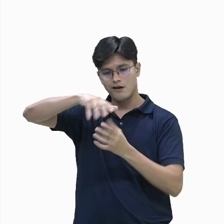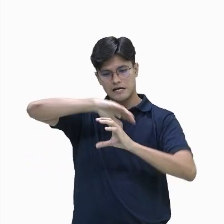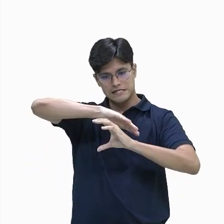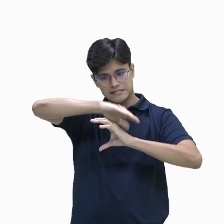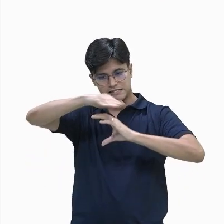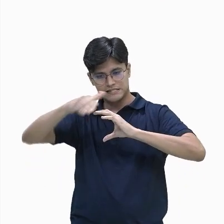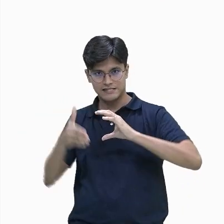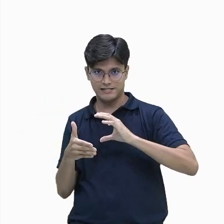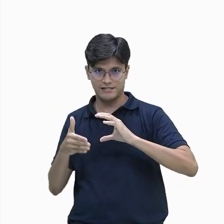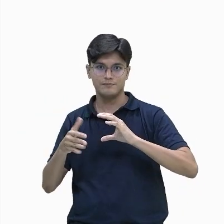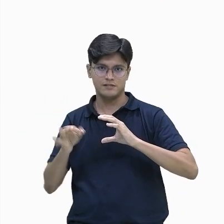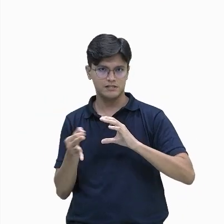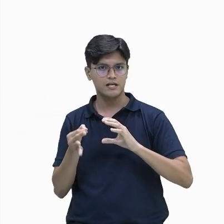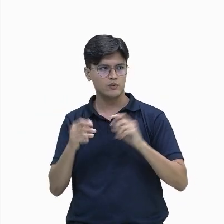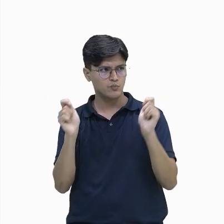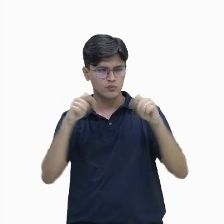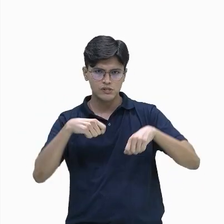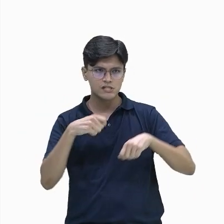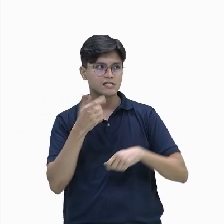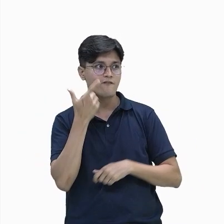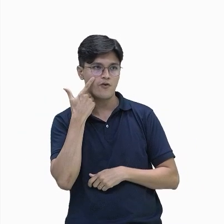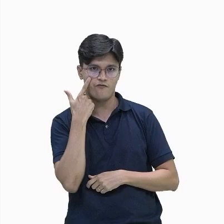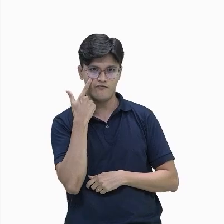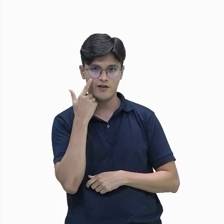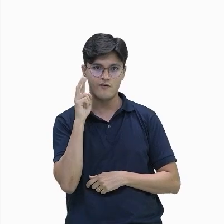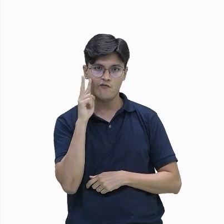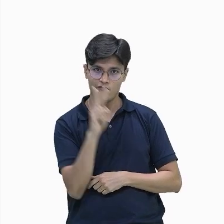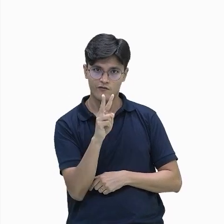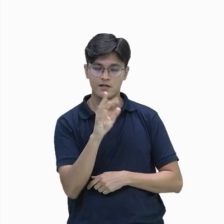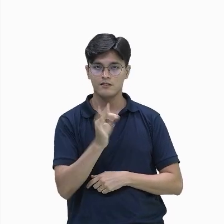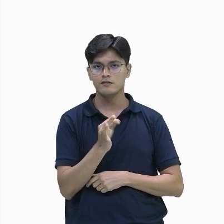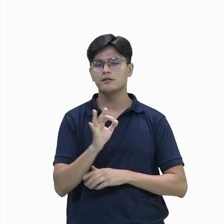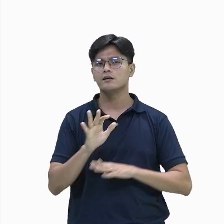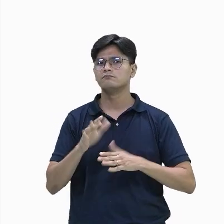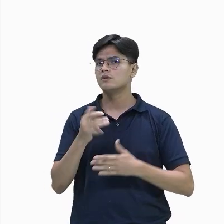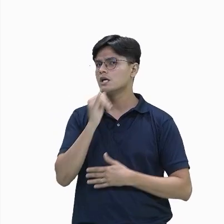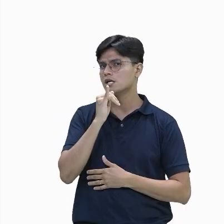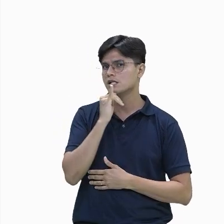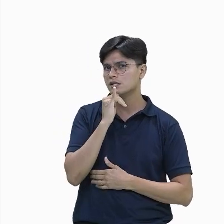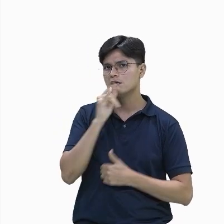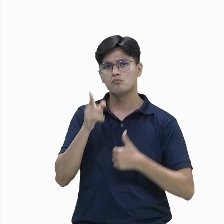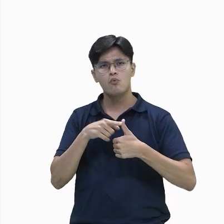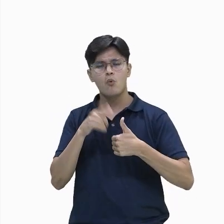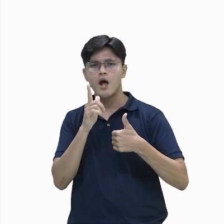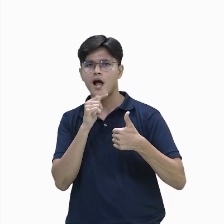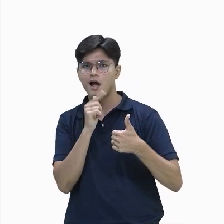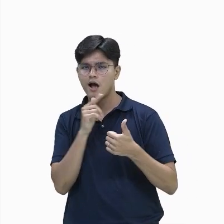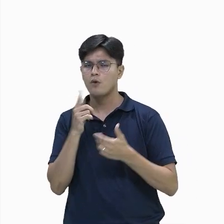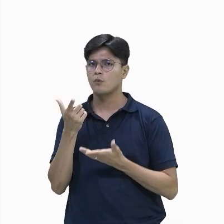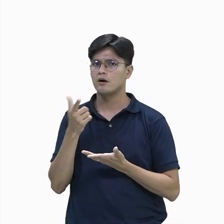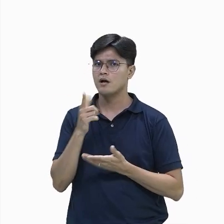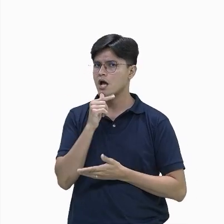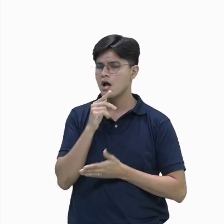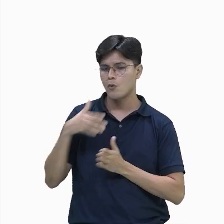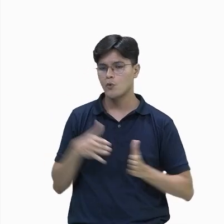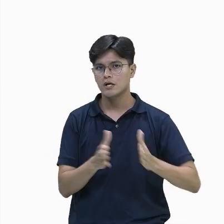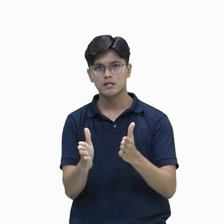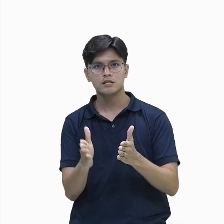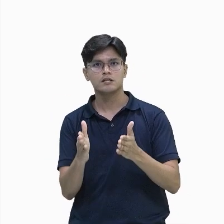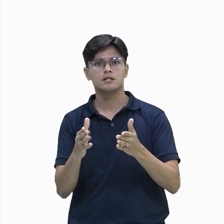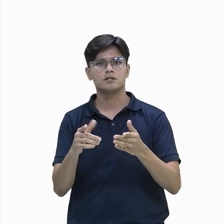observar. Agora, quais serão esses agentes externos? As águas, né, dos rios, até